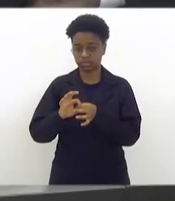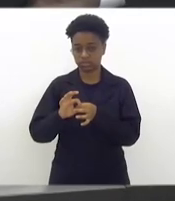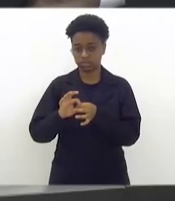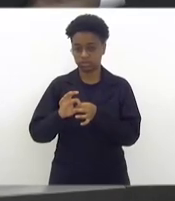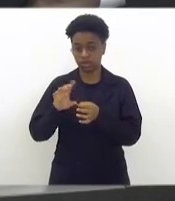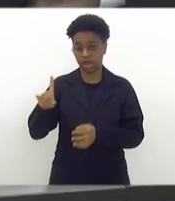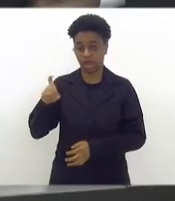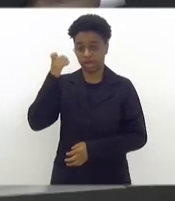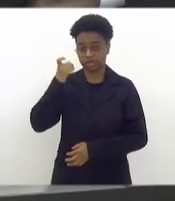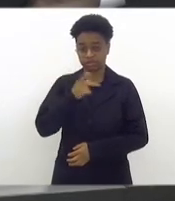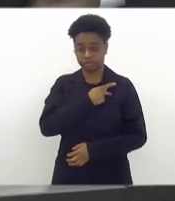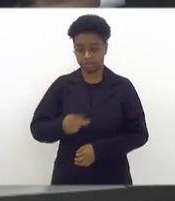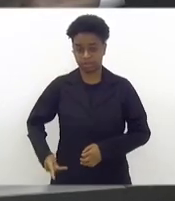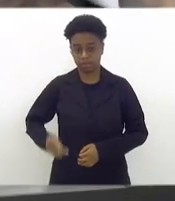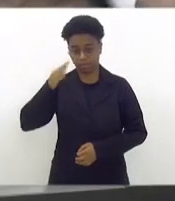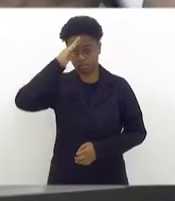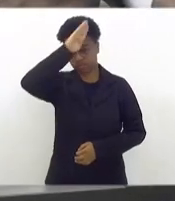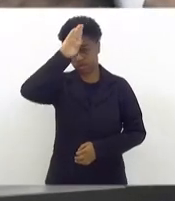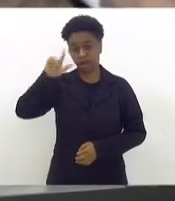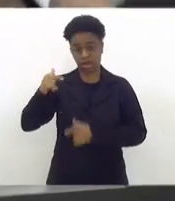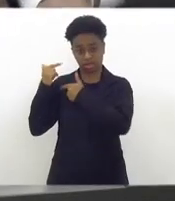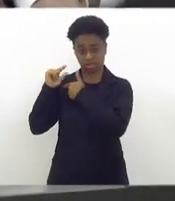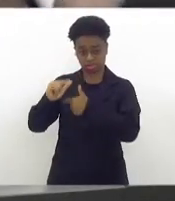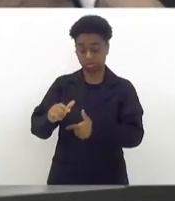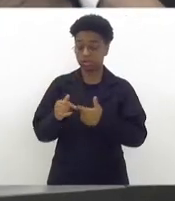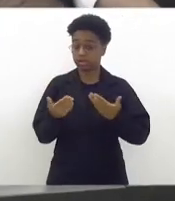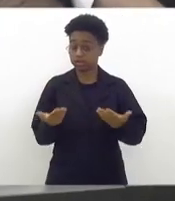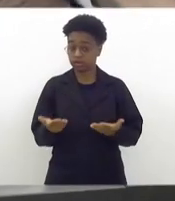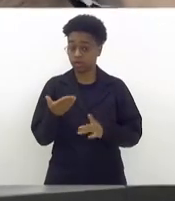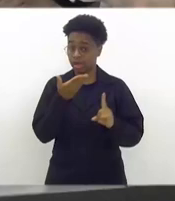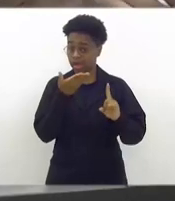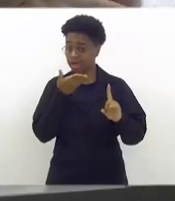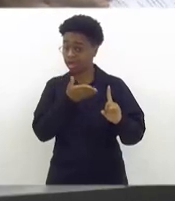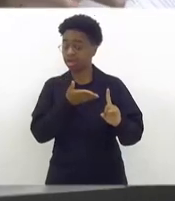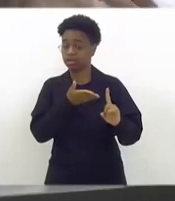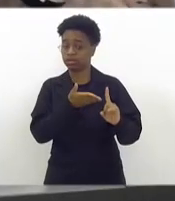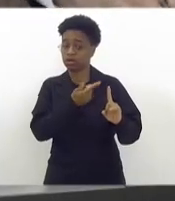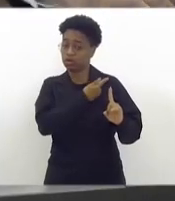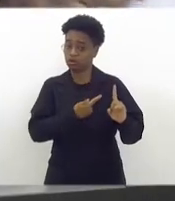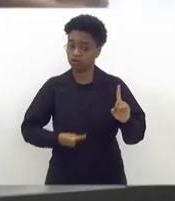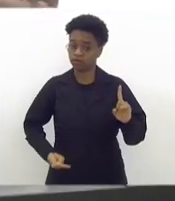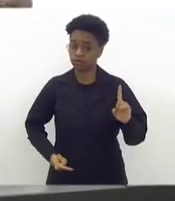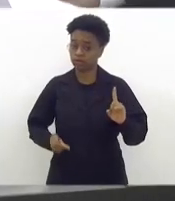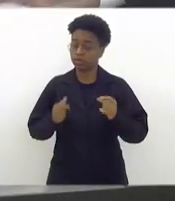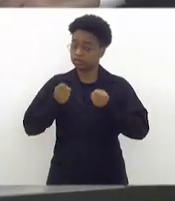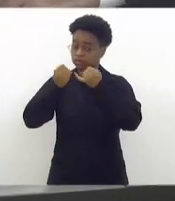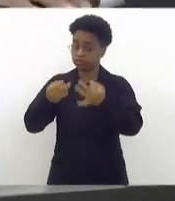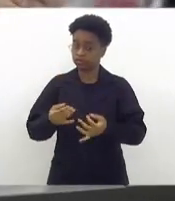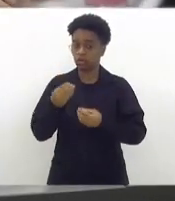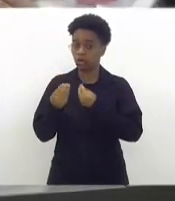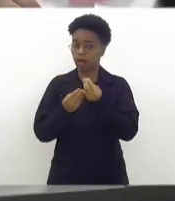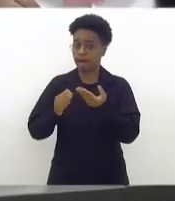do ex-presidente Bolsonaro. Conservadora, conservadora, né? E ele, ao justificar a sanção da lei em São